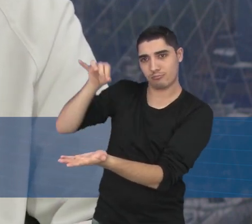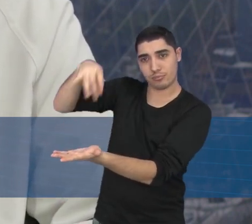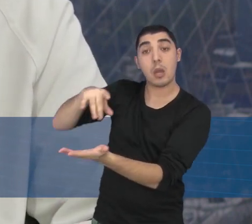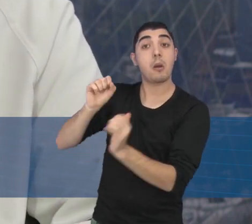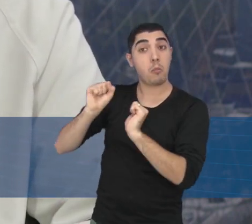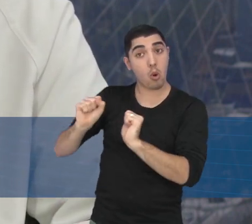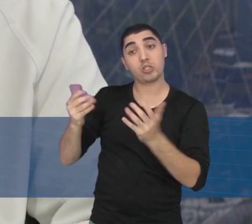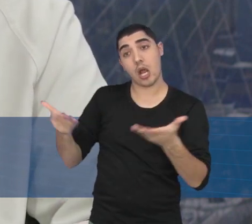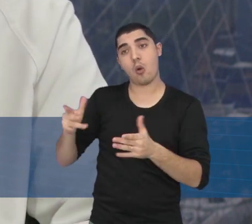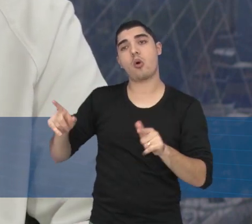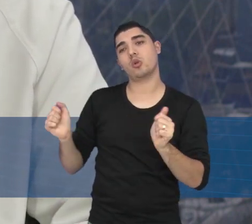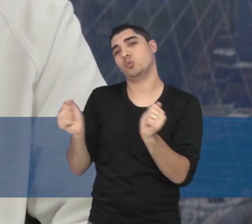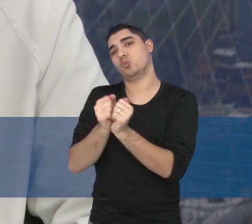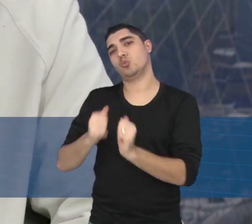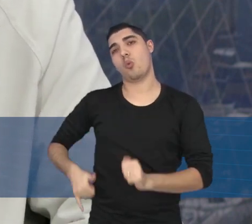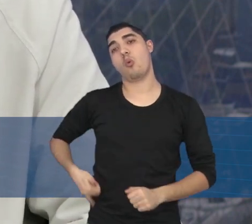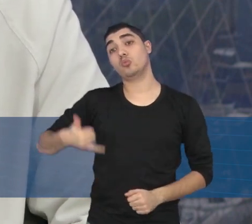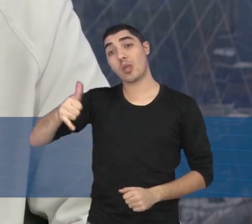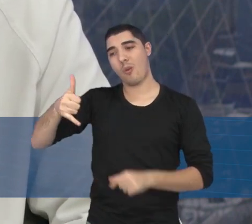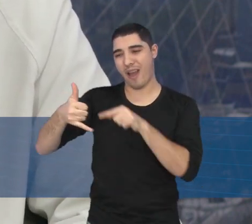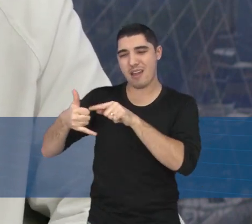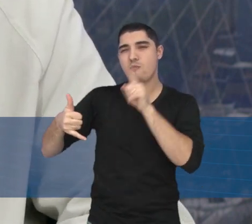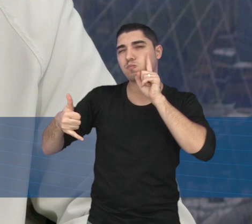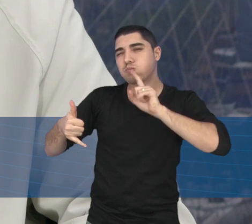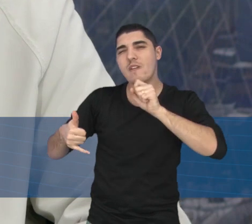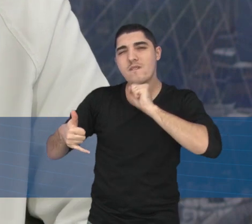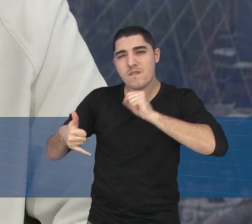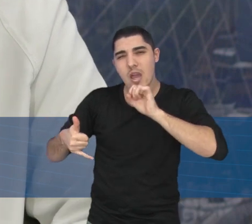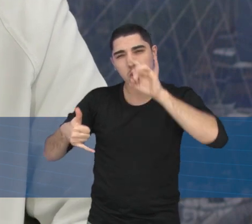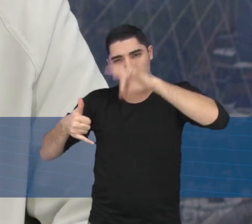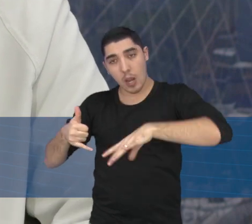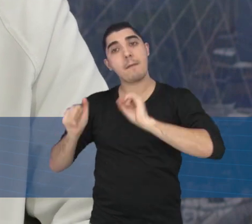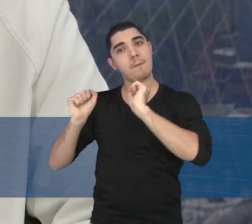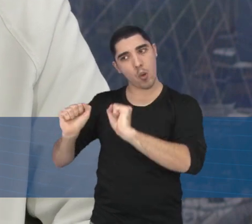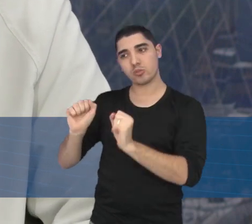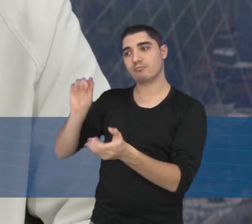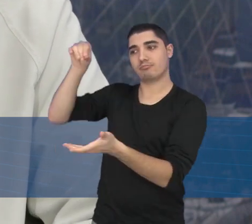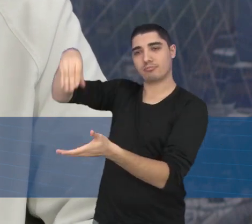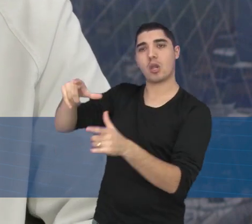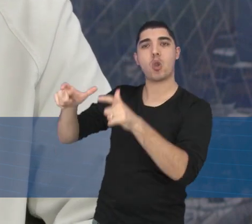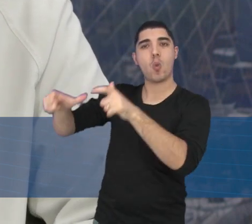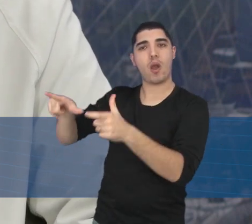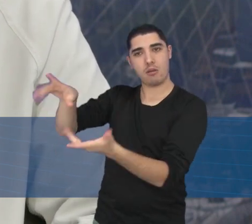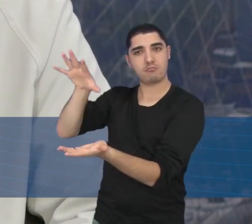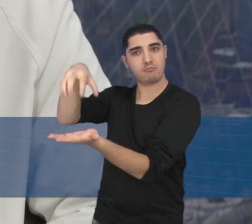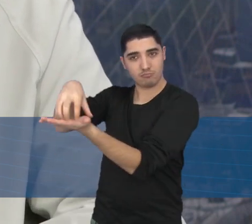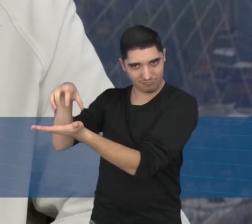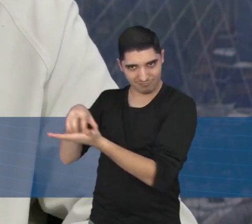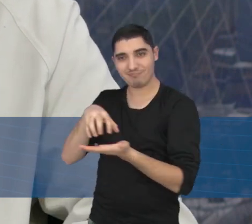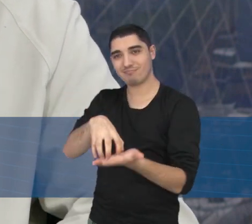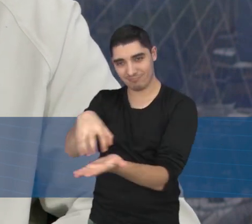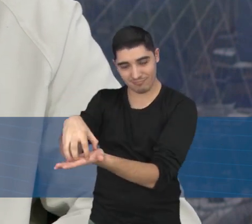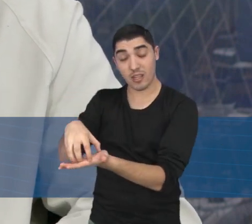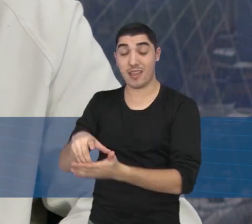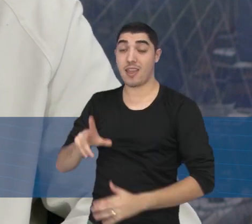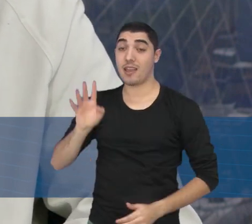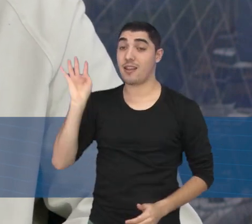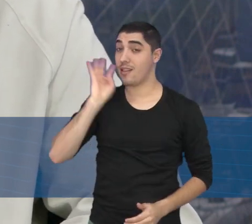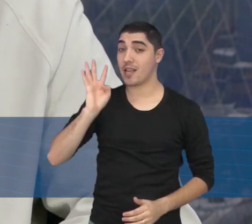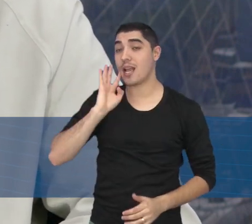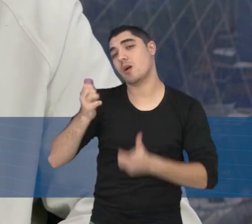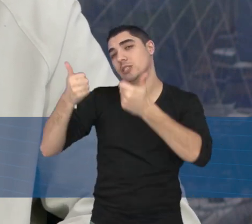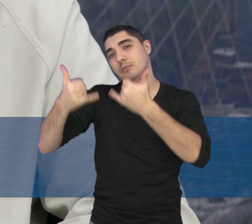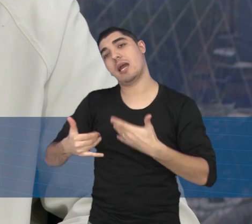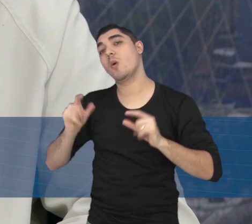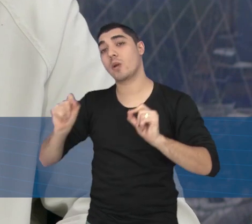também, para poder fazer a descarte adequado, e nós fazemos essa retirada. É até interessante, porque a gente sempre gosta, né, a